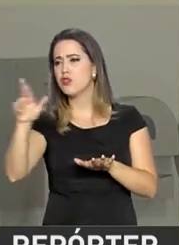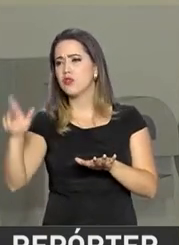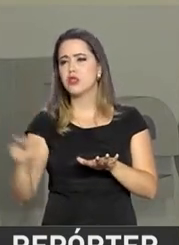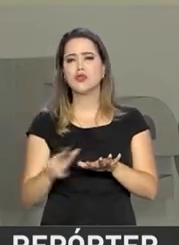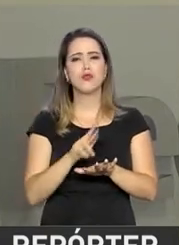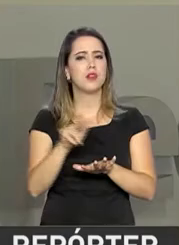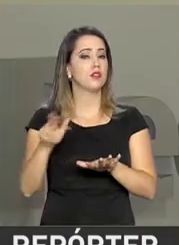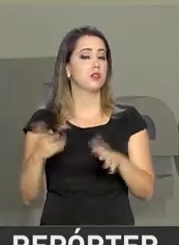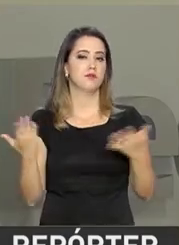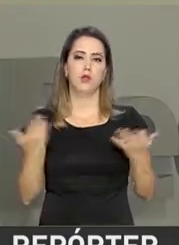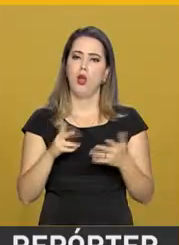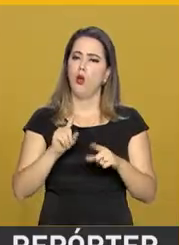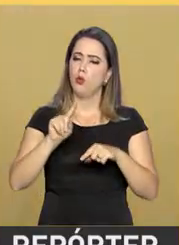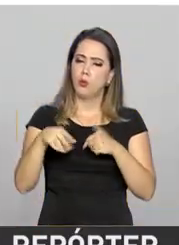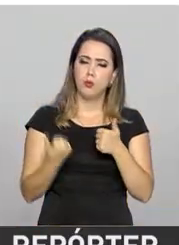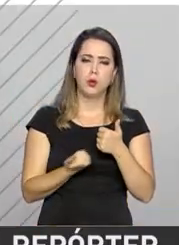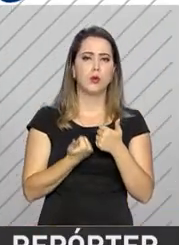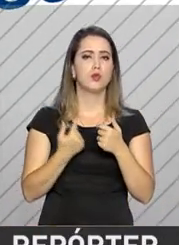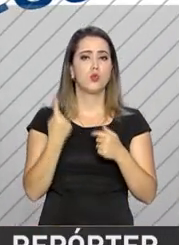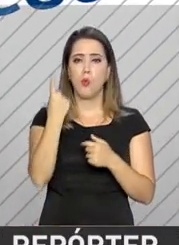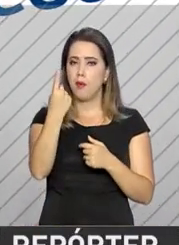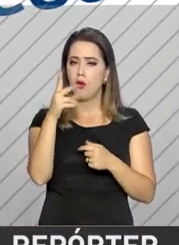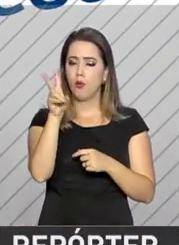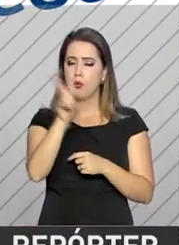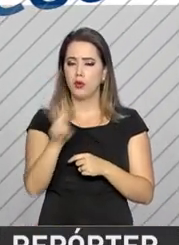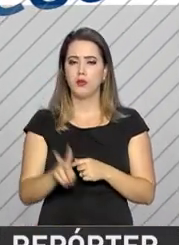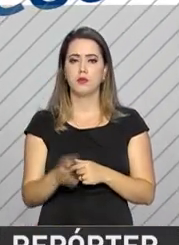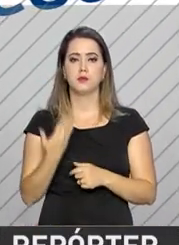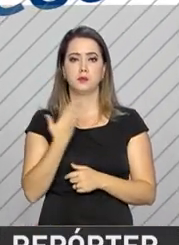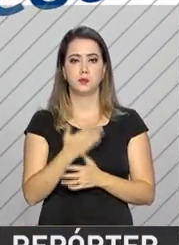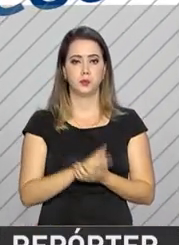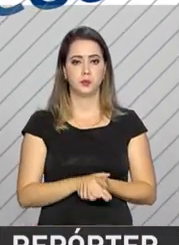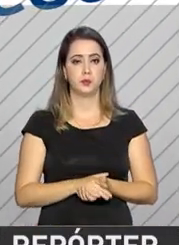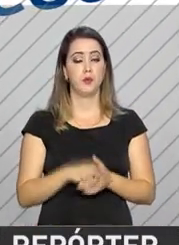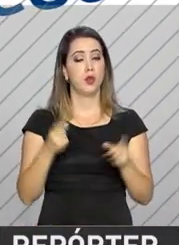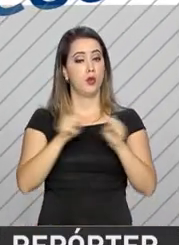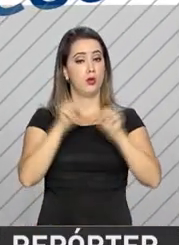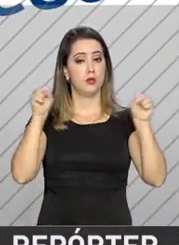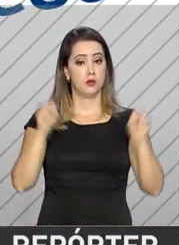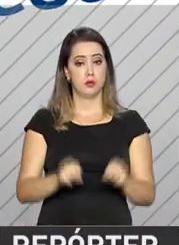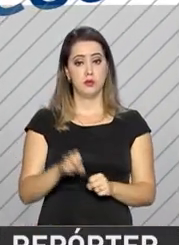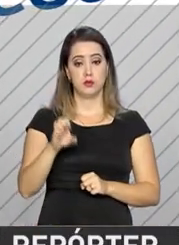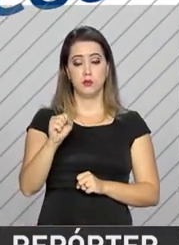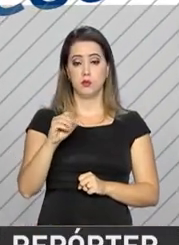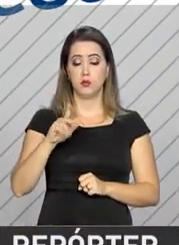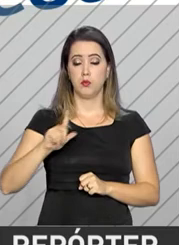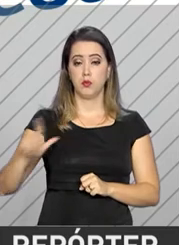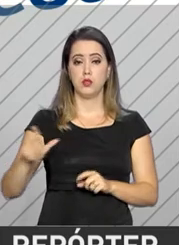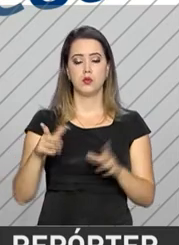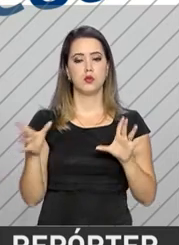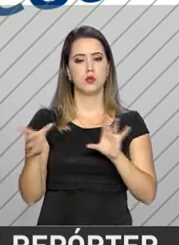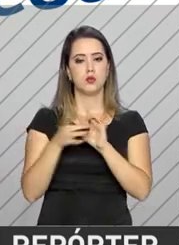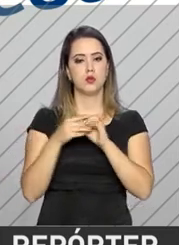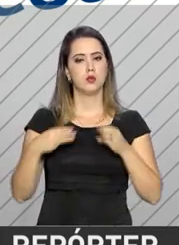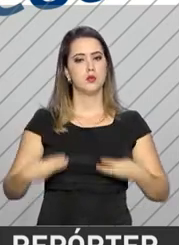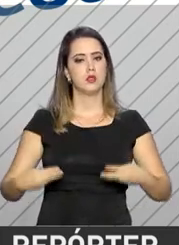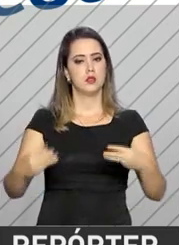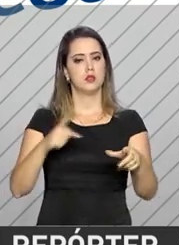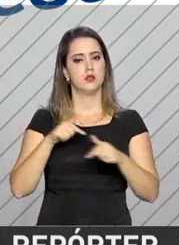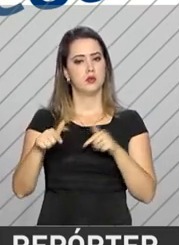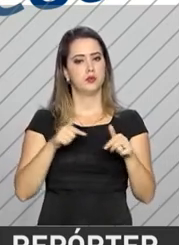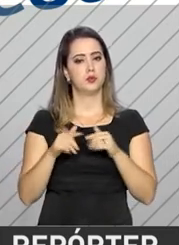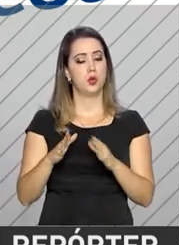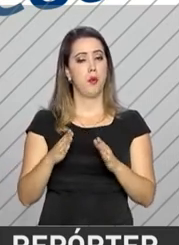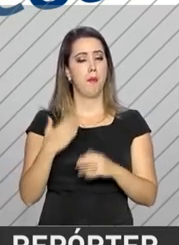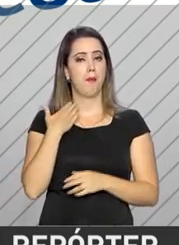substituído gradualmente pelo E-Social. O E-Social é um projeto conjunto do governo federal que integra Ministério do Trabalho,